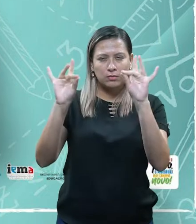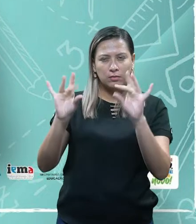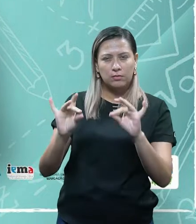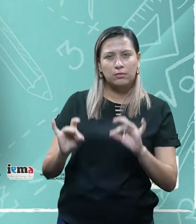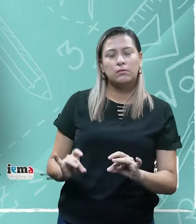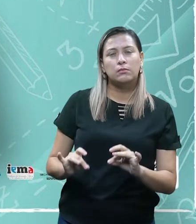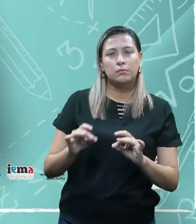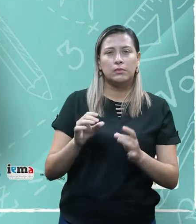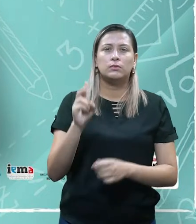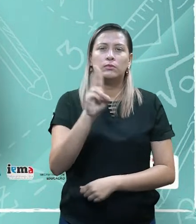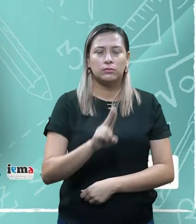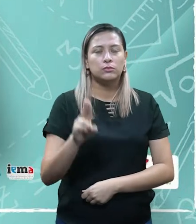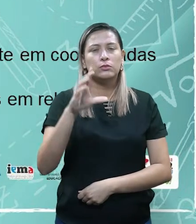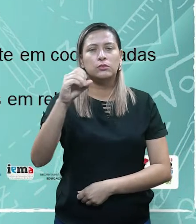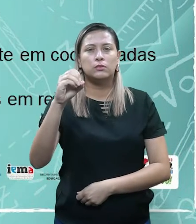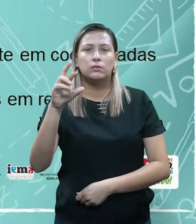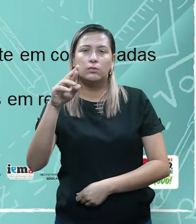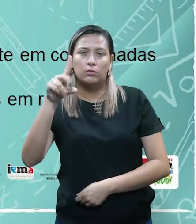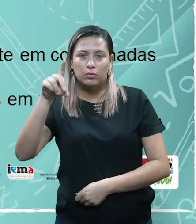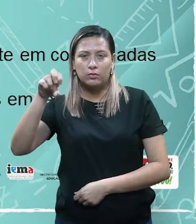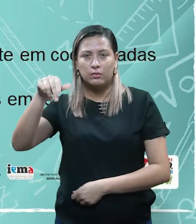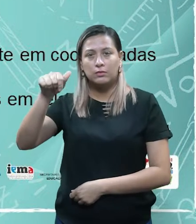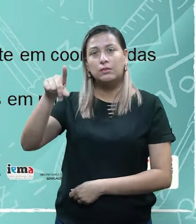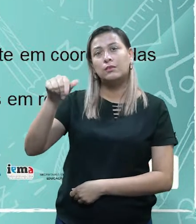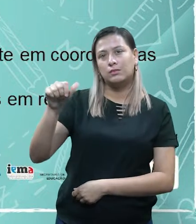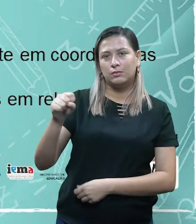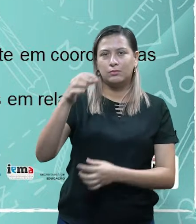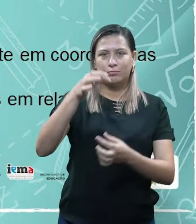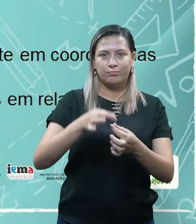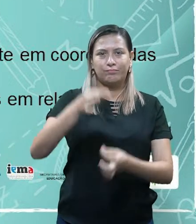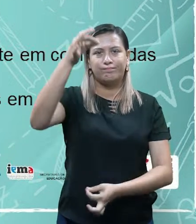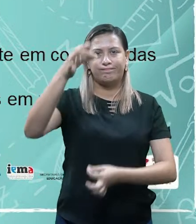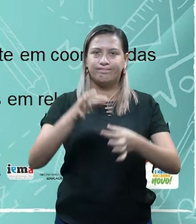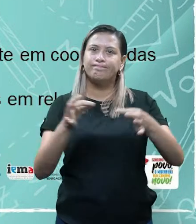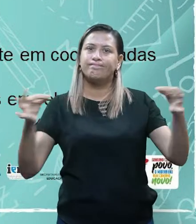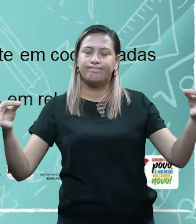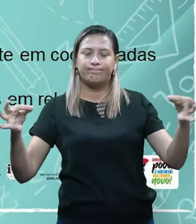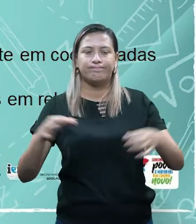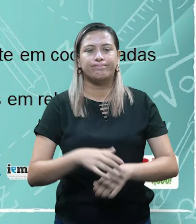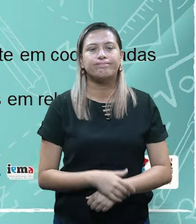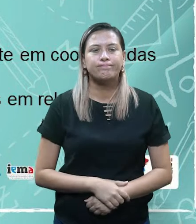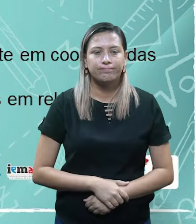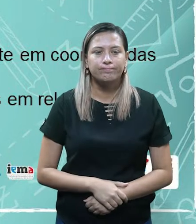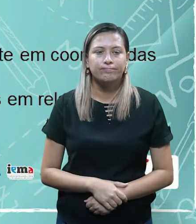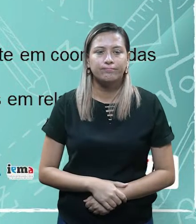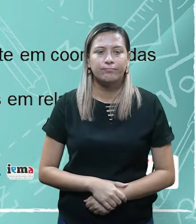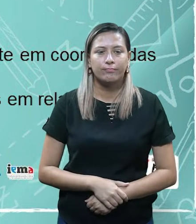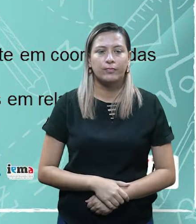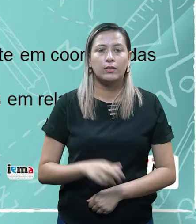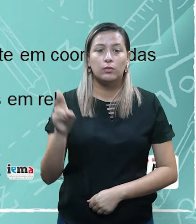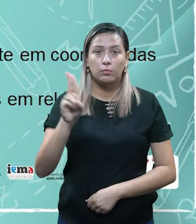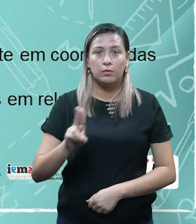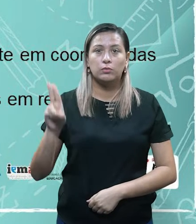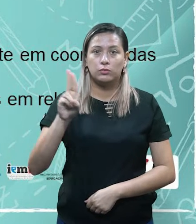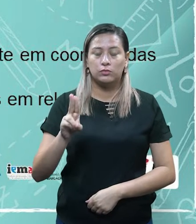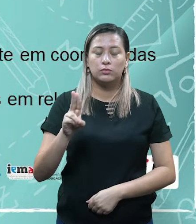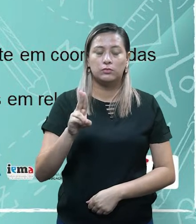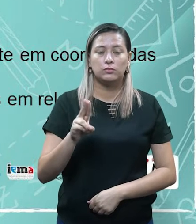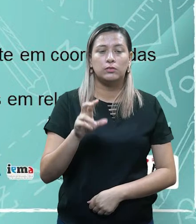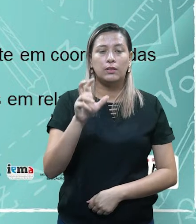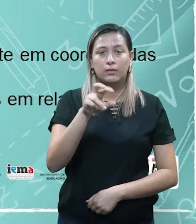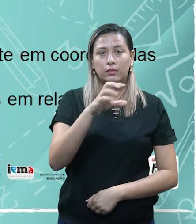também pode usar as coordenadas, tá? E aí, para acionar elas, tá? É o F6, Ctrl mais